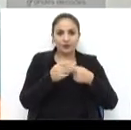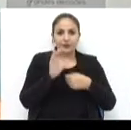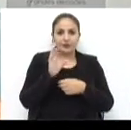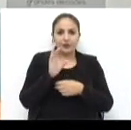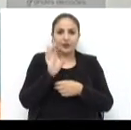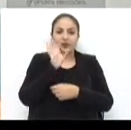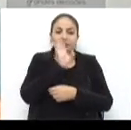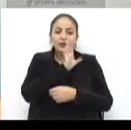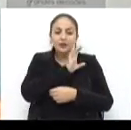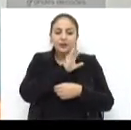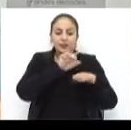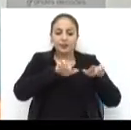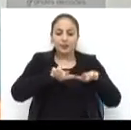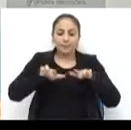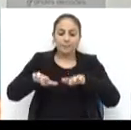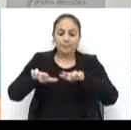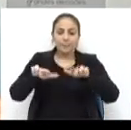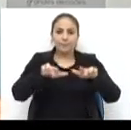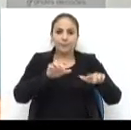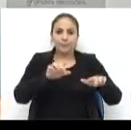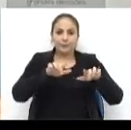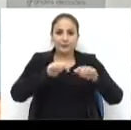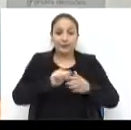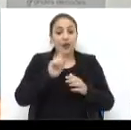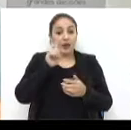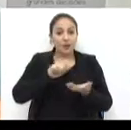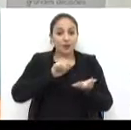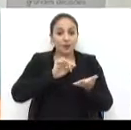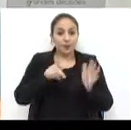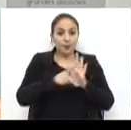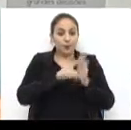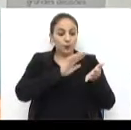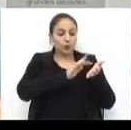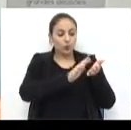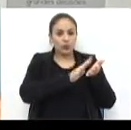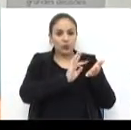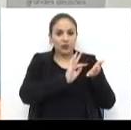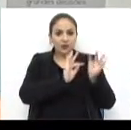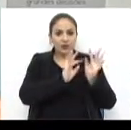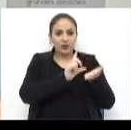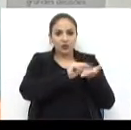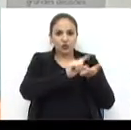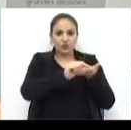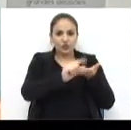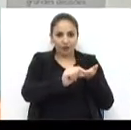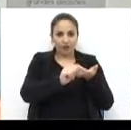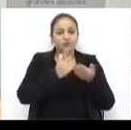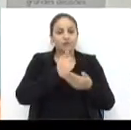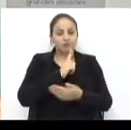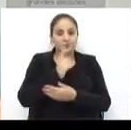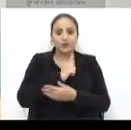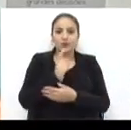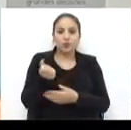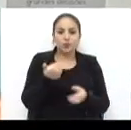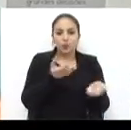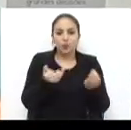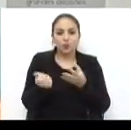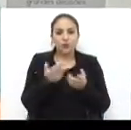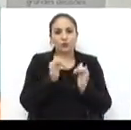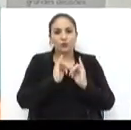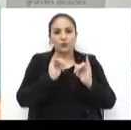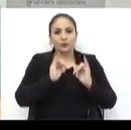aquecimento Termopiso é um termostato digital, né? Então se tornou bem atualizado, né, para o